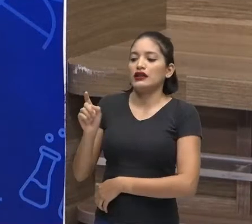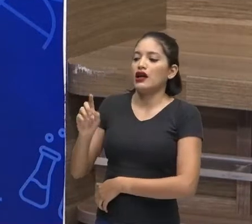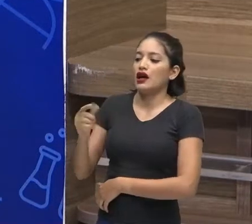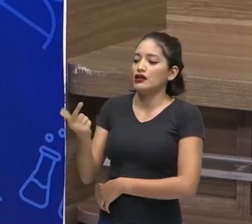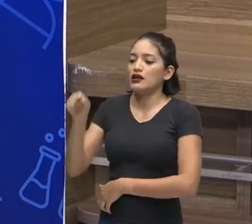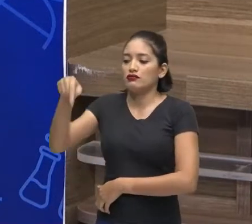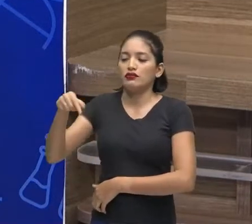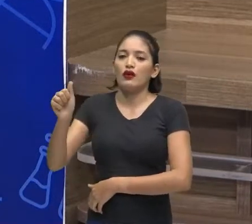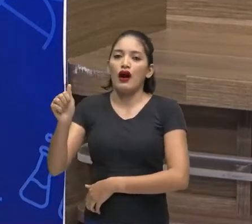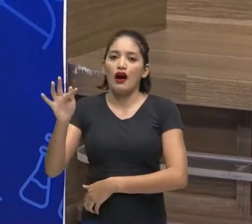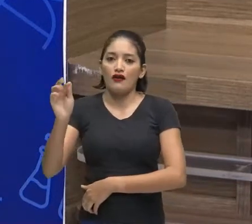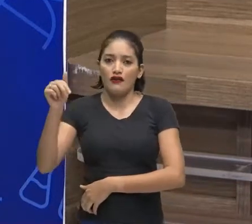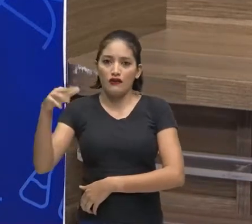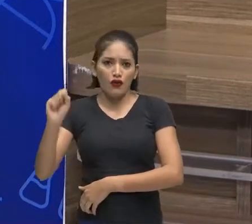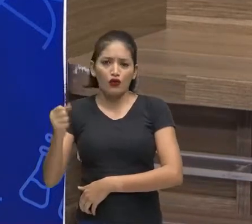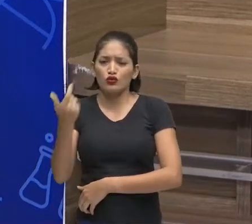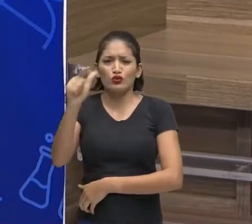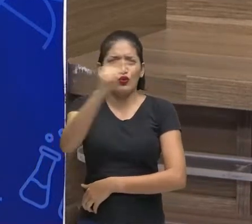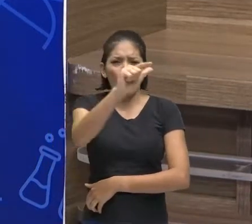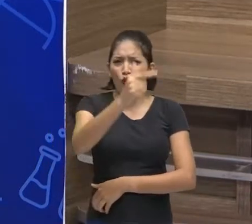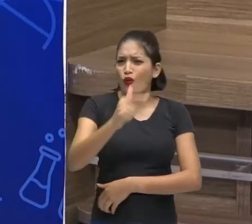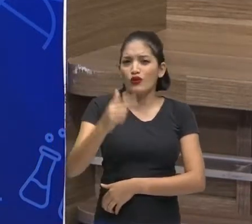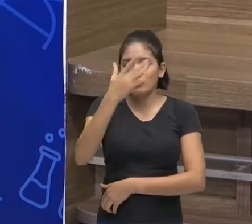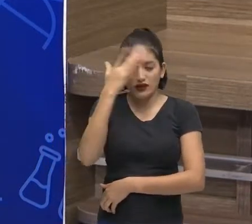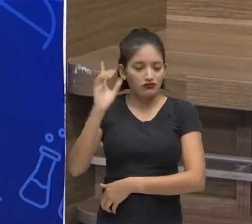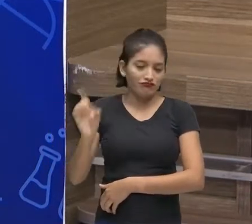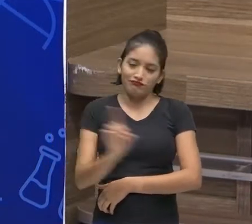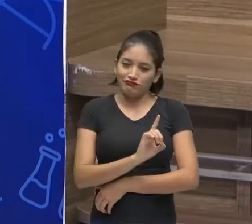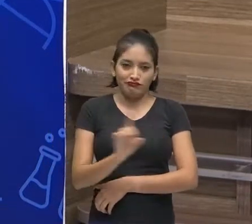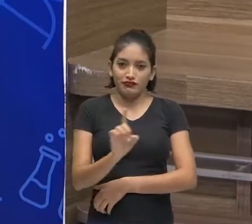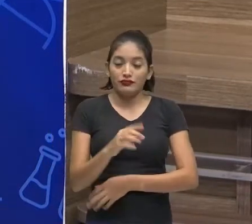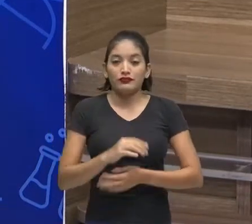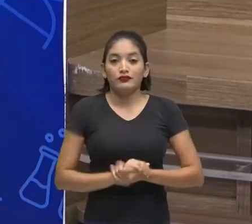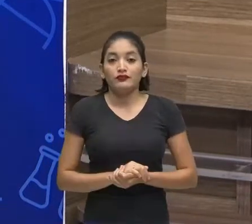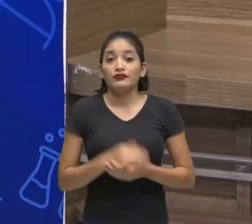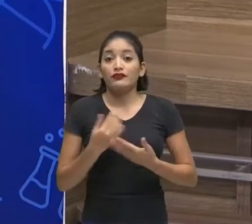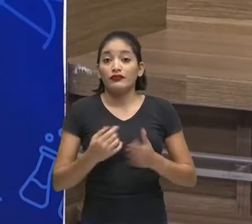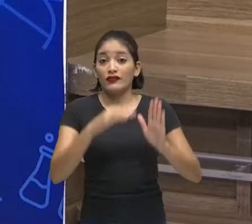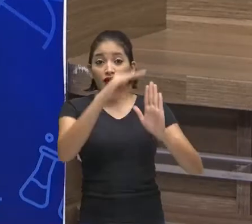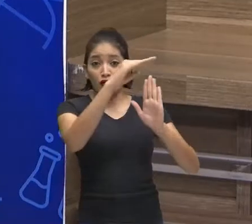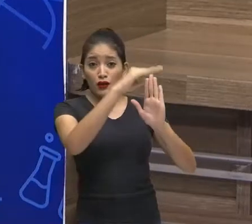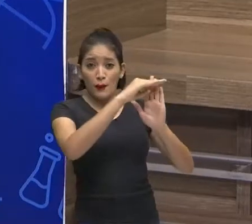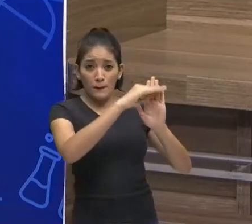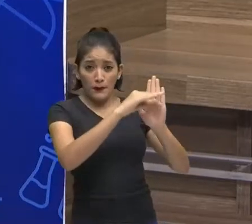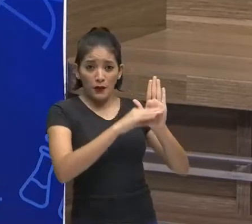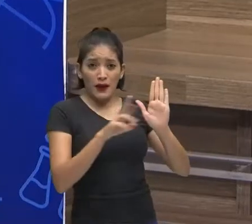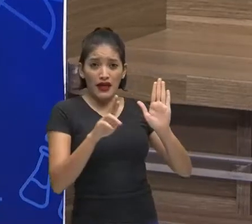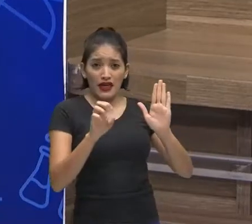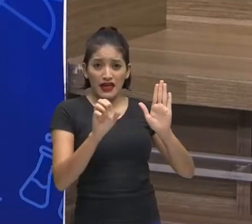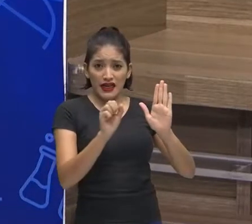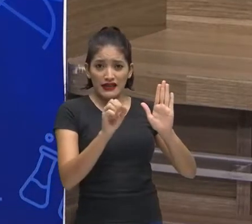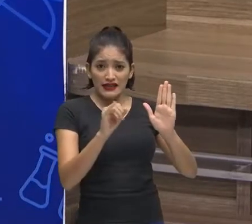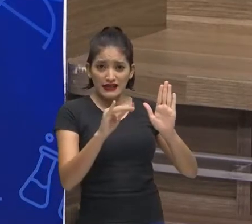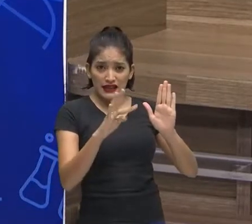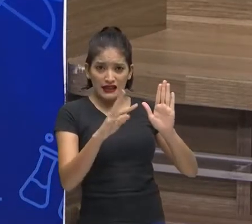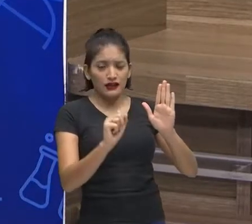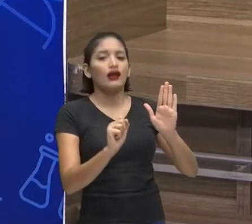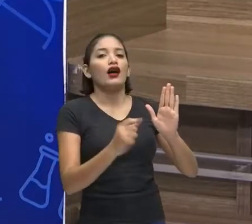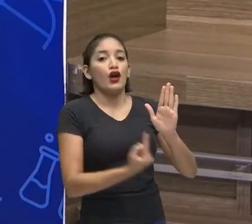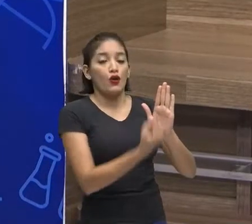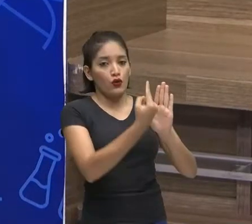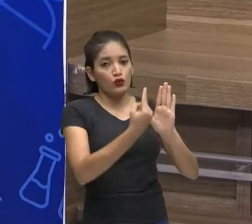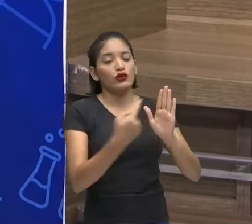Renata, nem para a Vanusa e nem para uma outra pessoa. Então, receita, cada um constrói a sua. Ela é construída